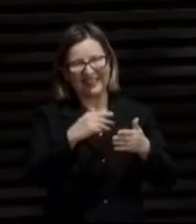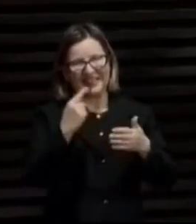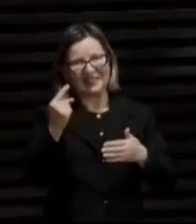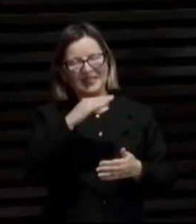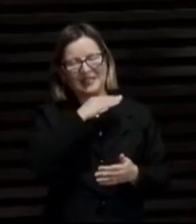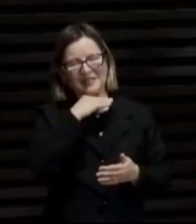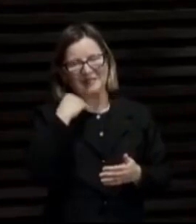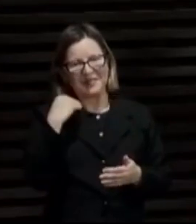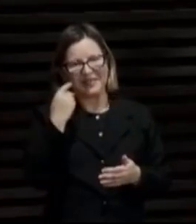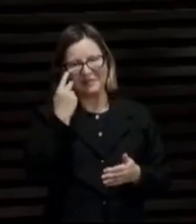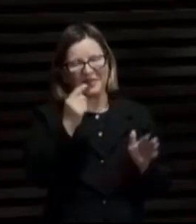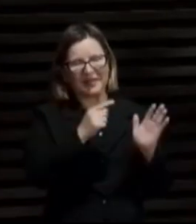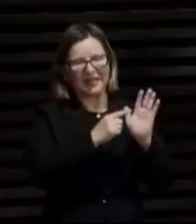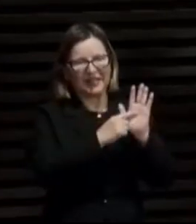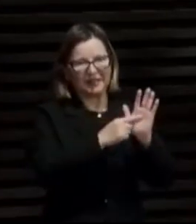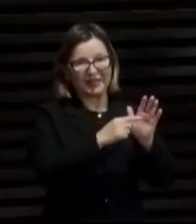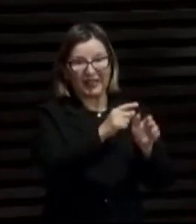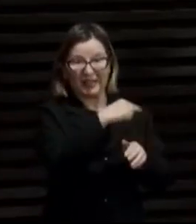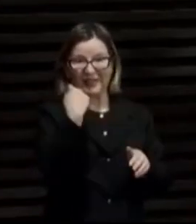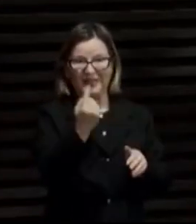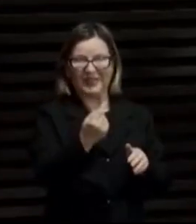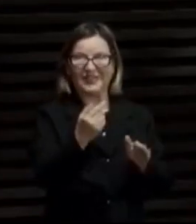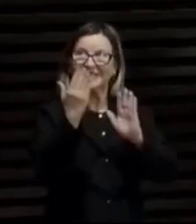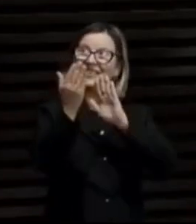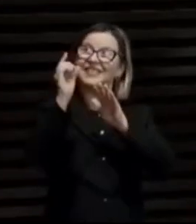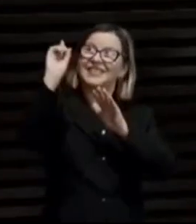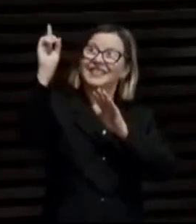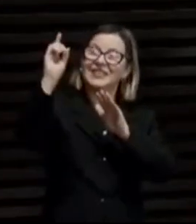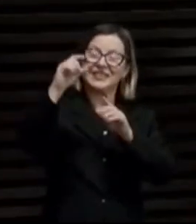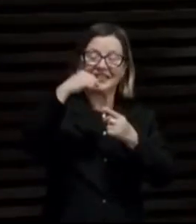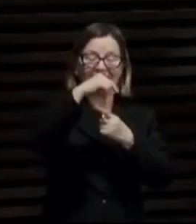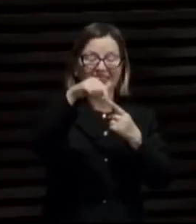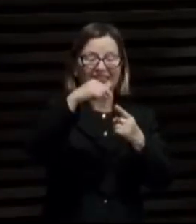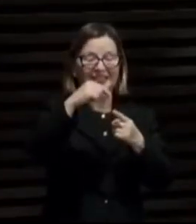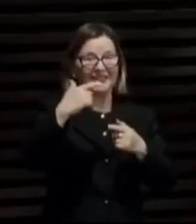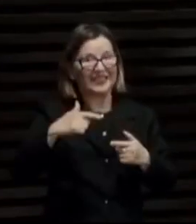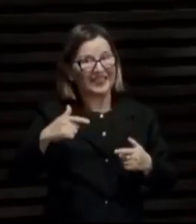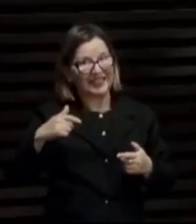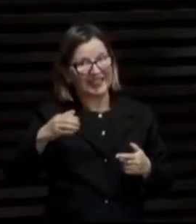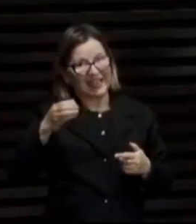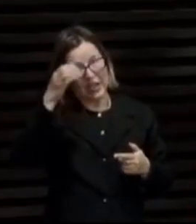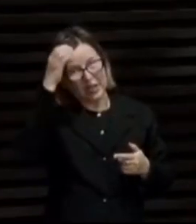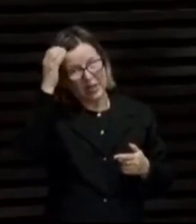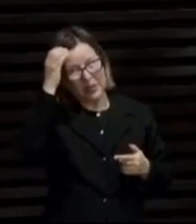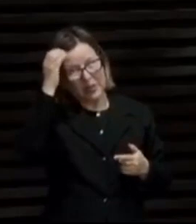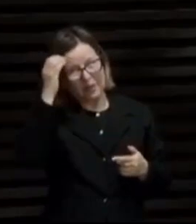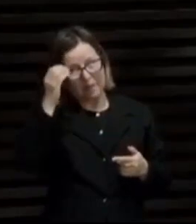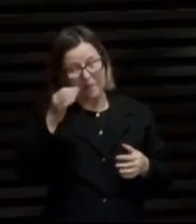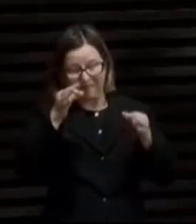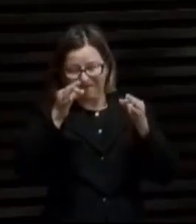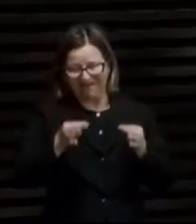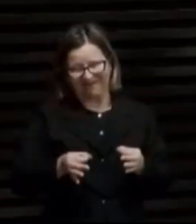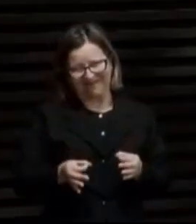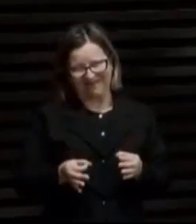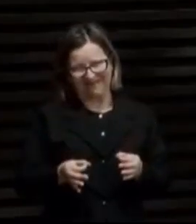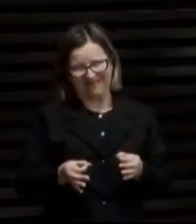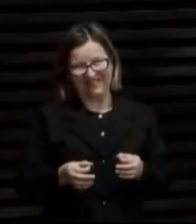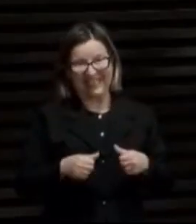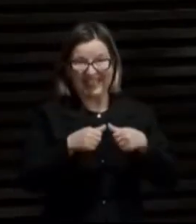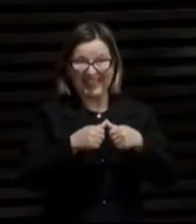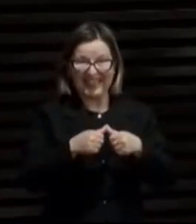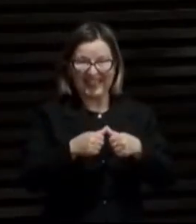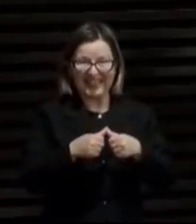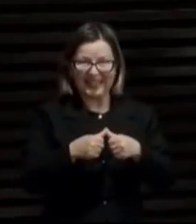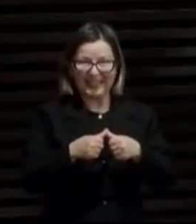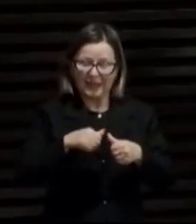para apresentar-vos perante ele santos, inculpáveis e irrepreensíveis. Esse foi o preço que Jesus